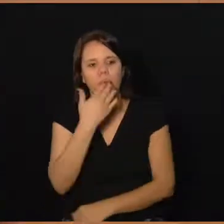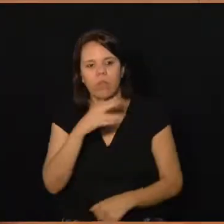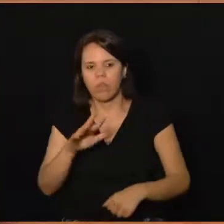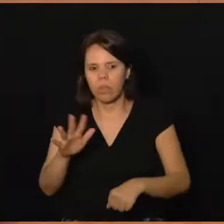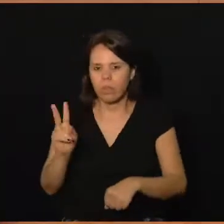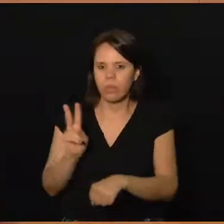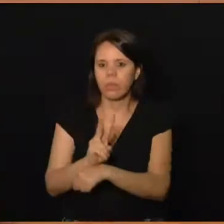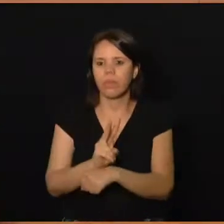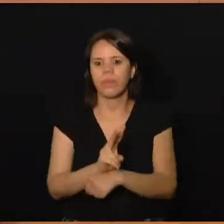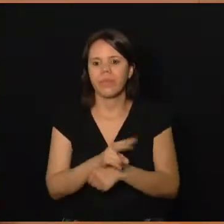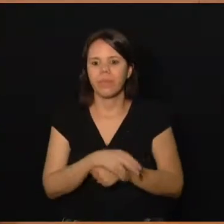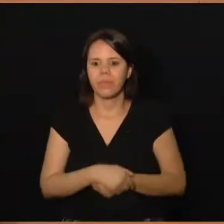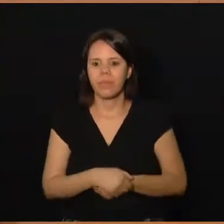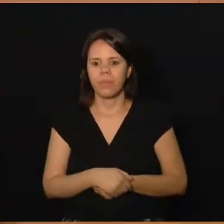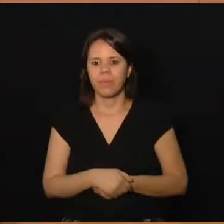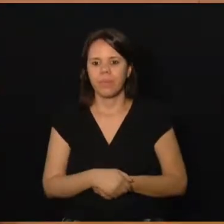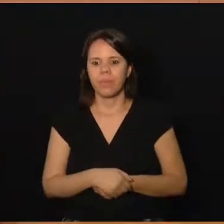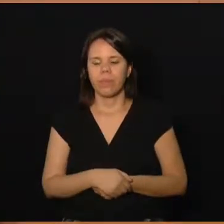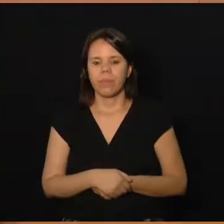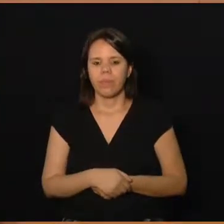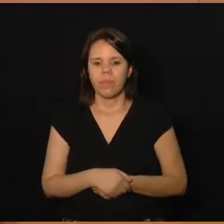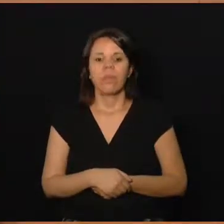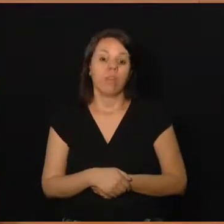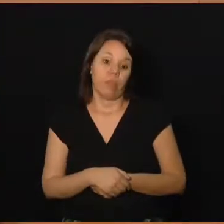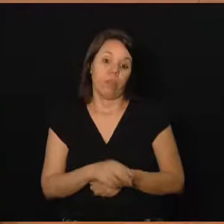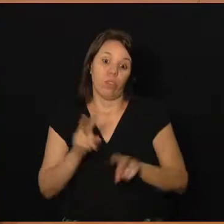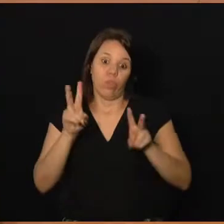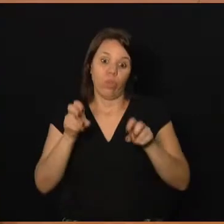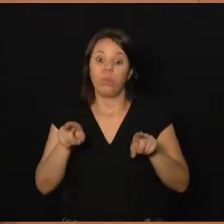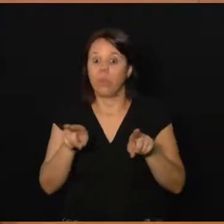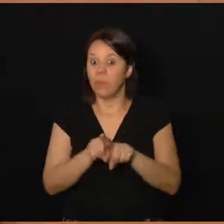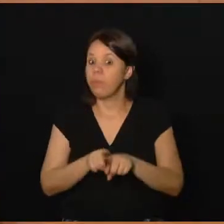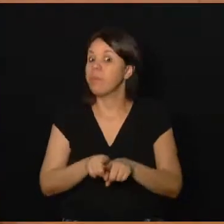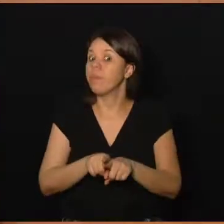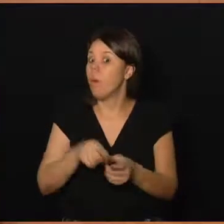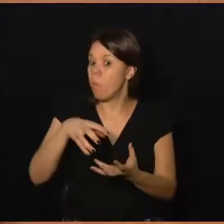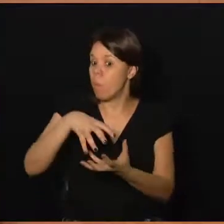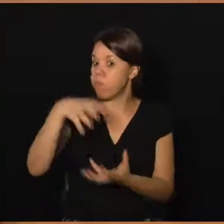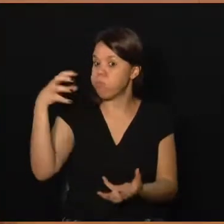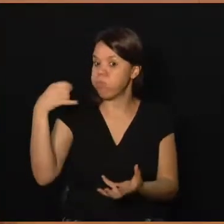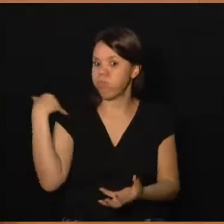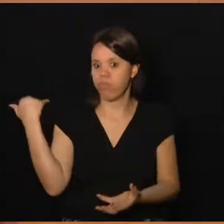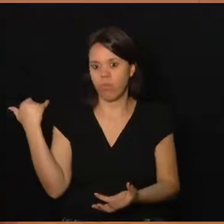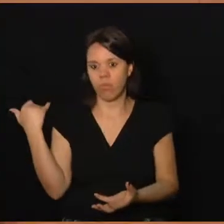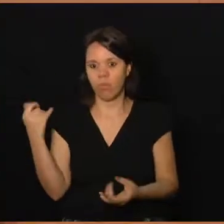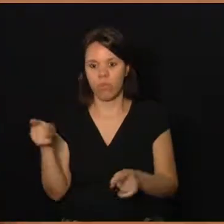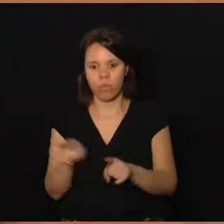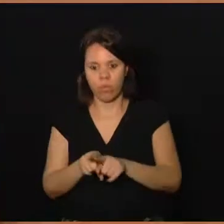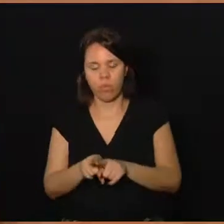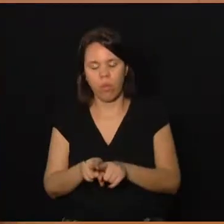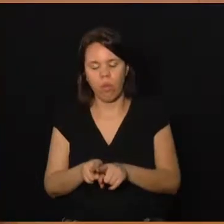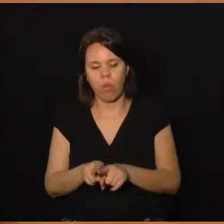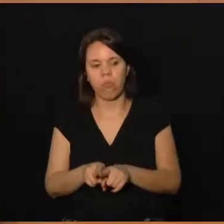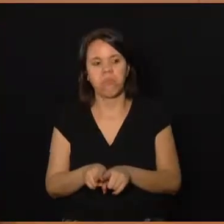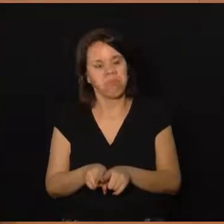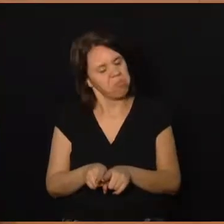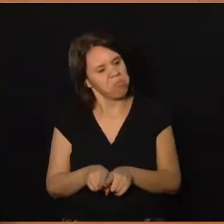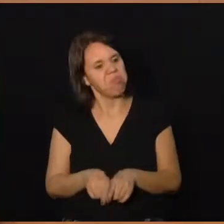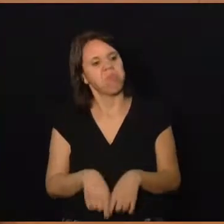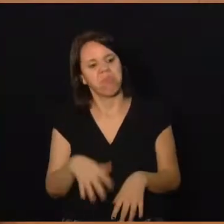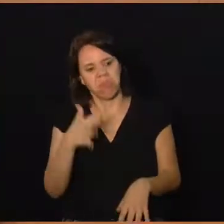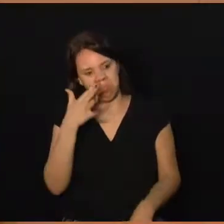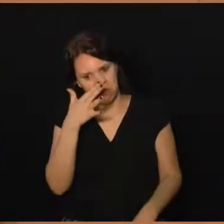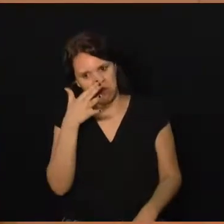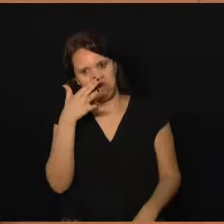e também a questão dos idosos, um ponto que me chamou muita atenção,